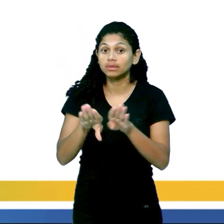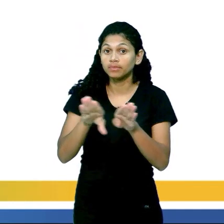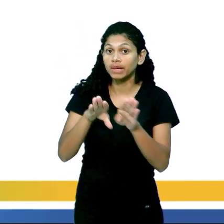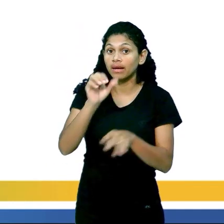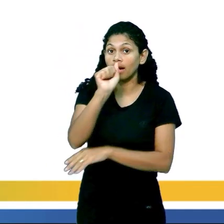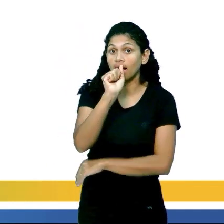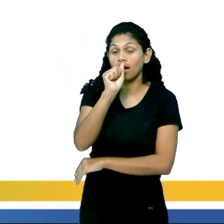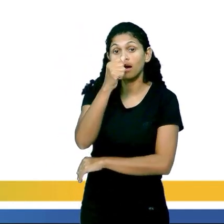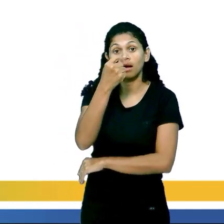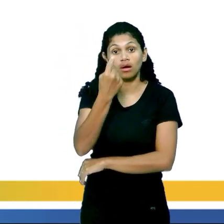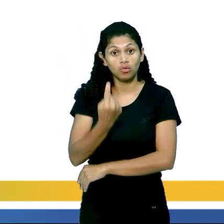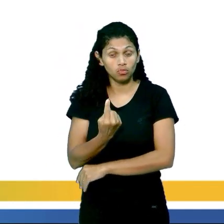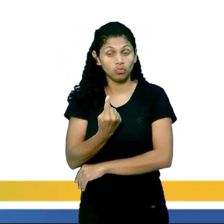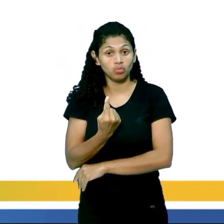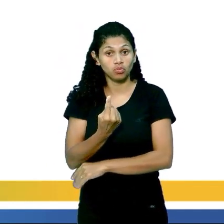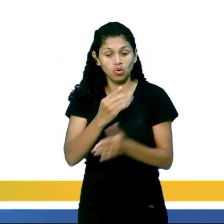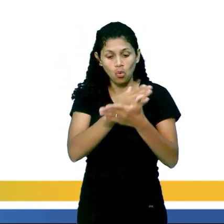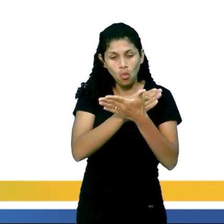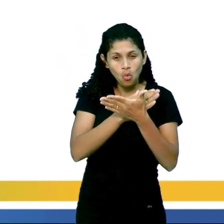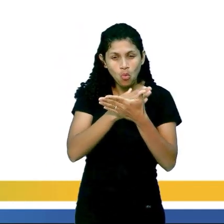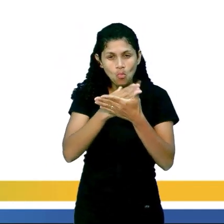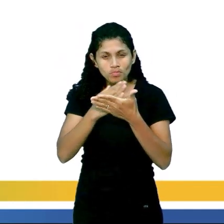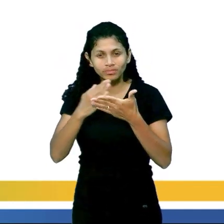registro desse ciclo, que foi em